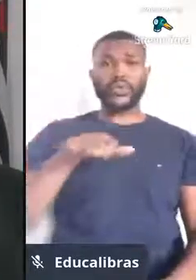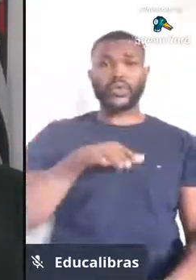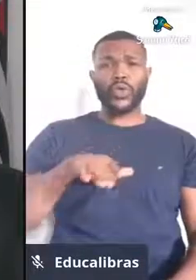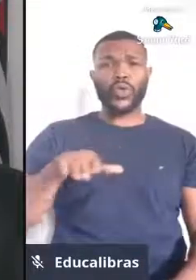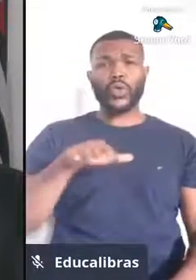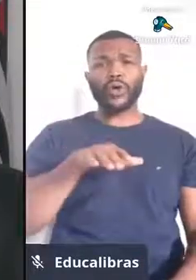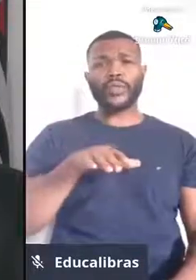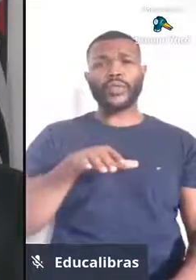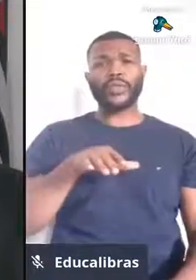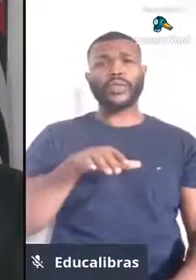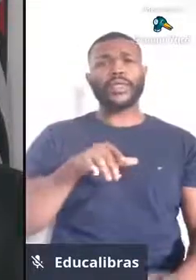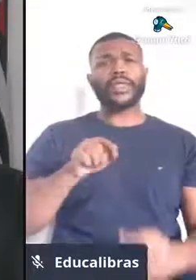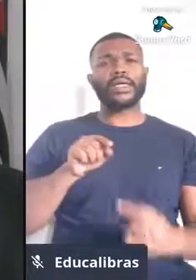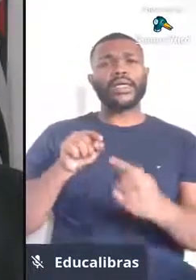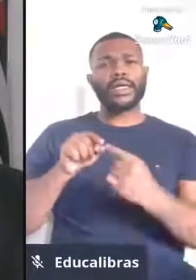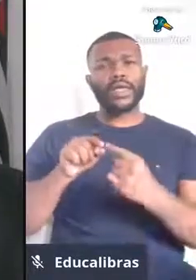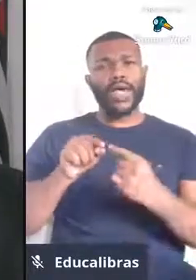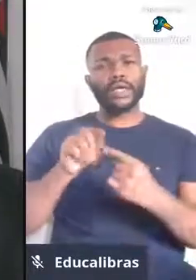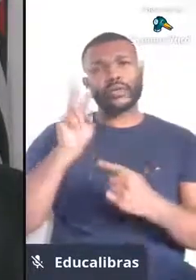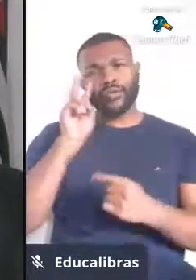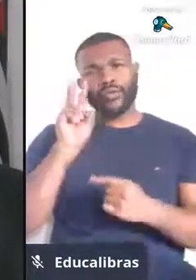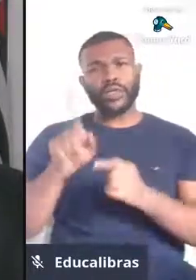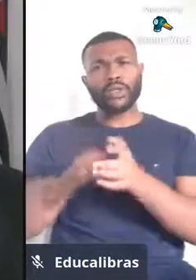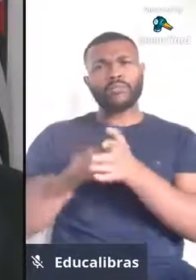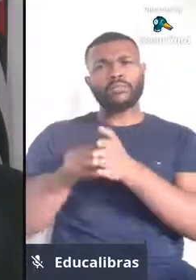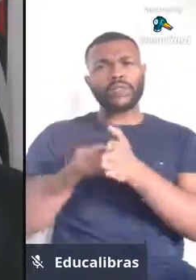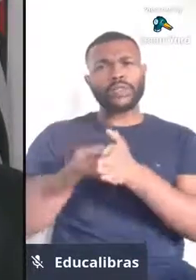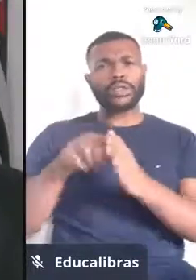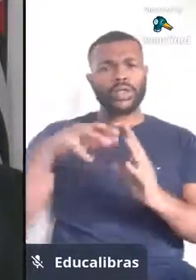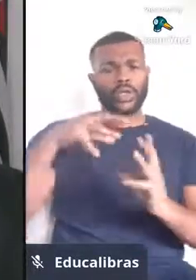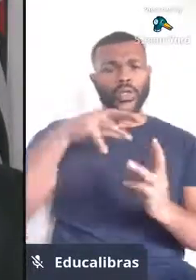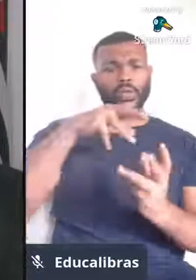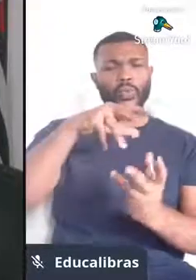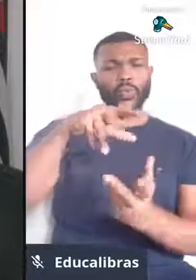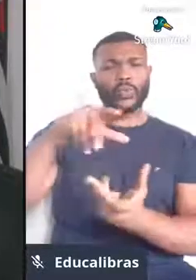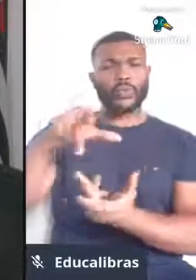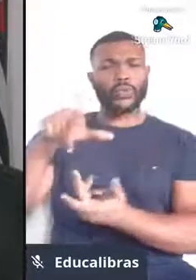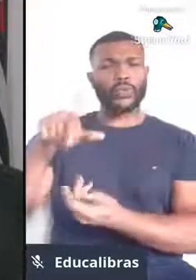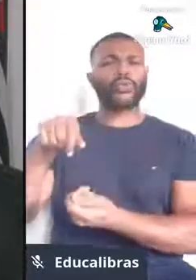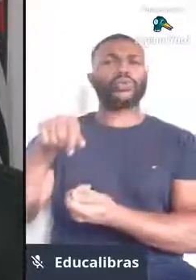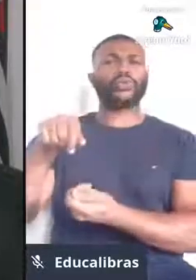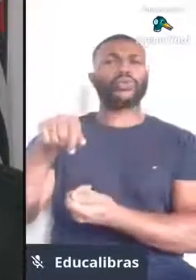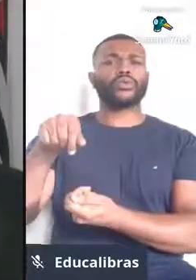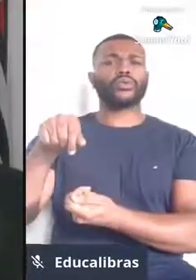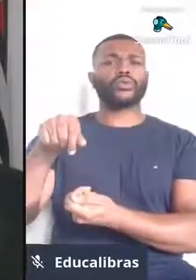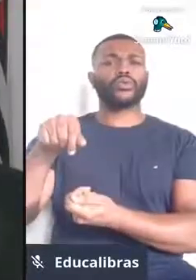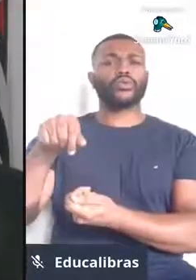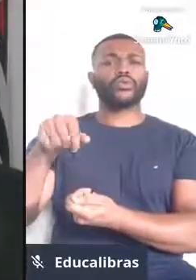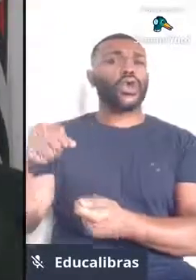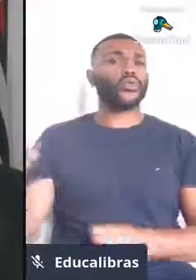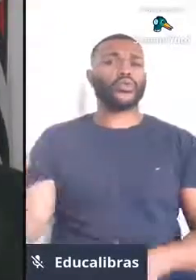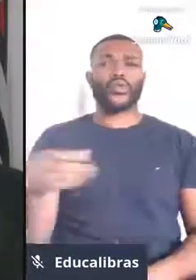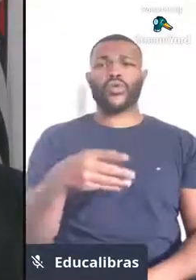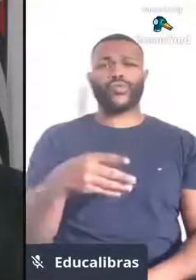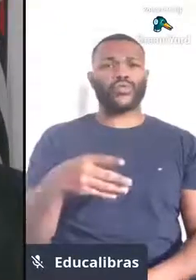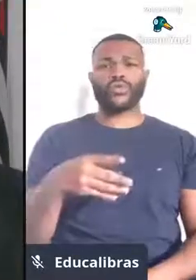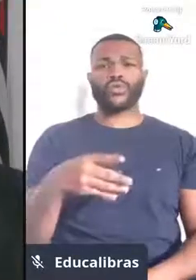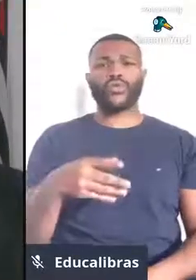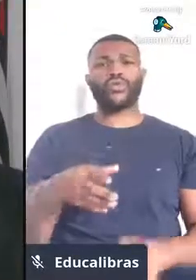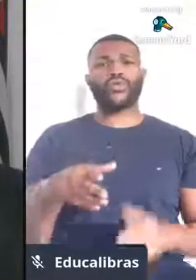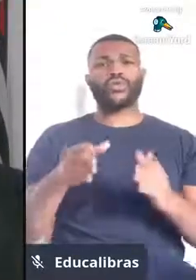está ligado nas previsões aí do mundo, ele não é um cenário novo, ele é um cenário,